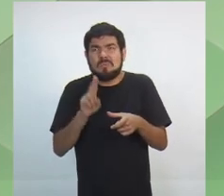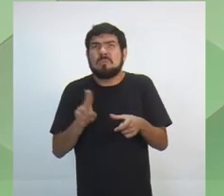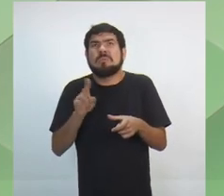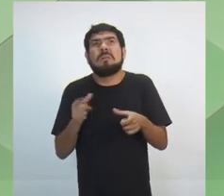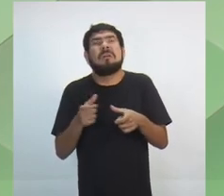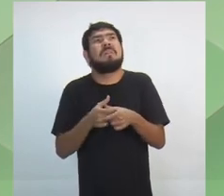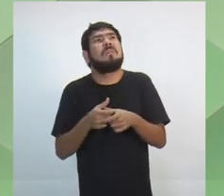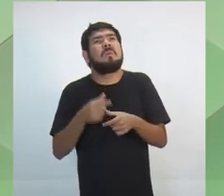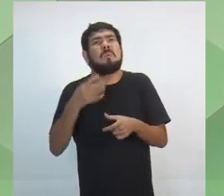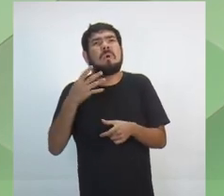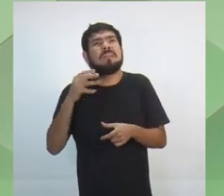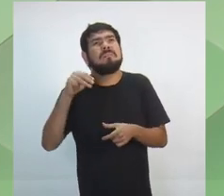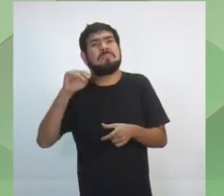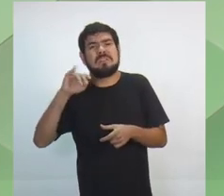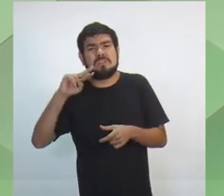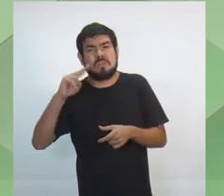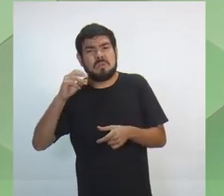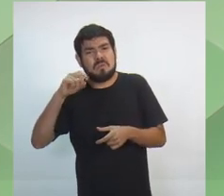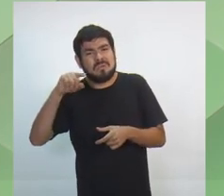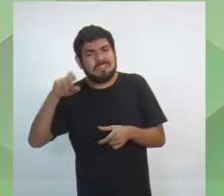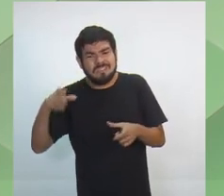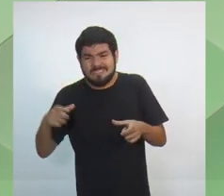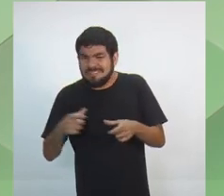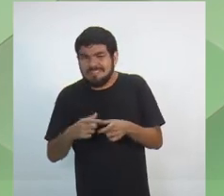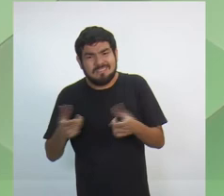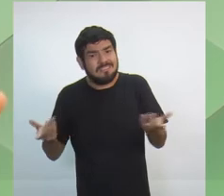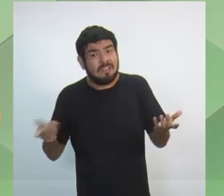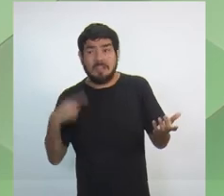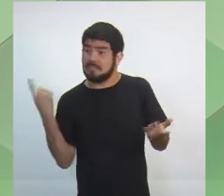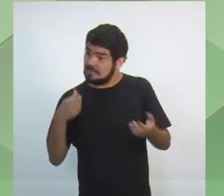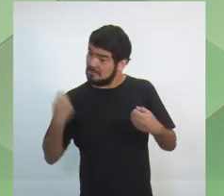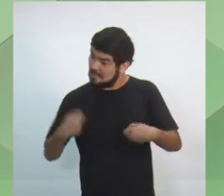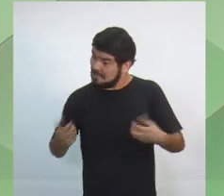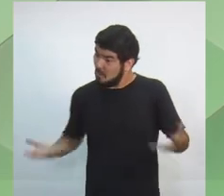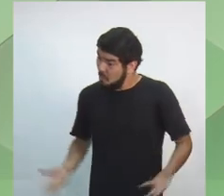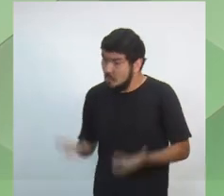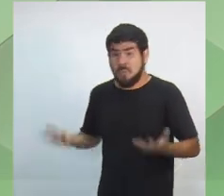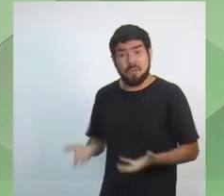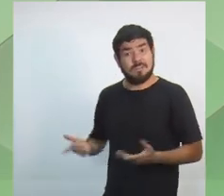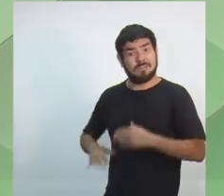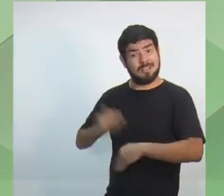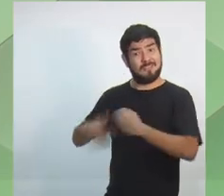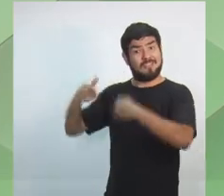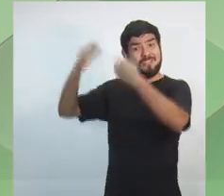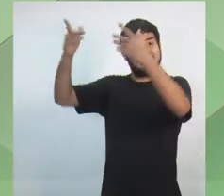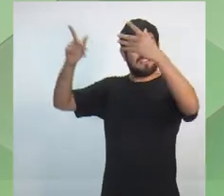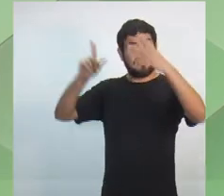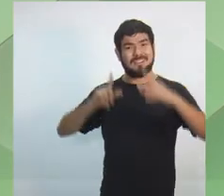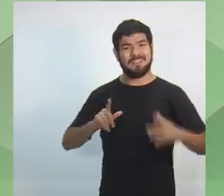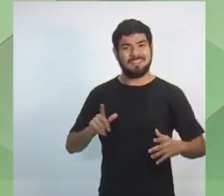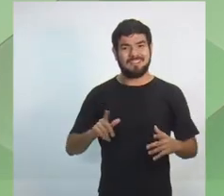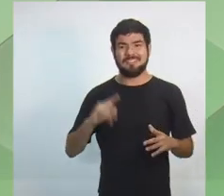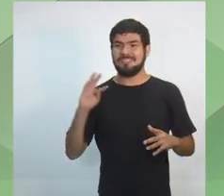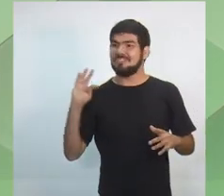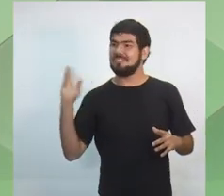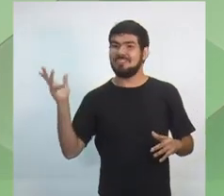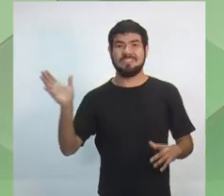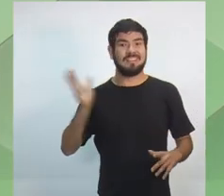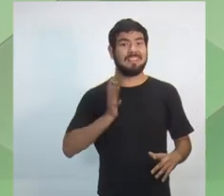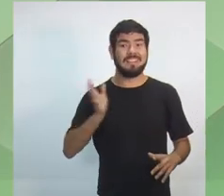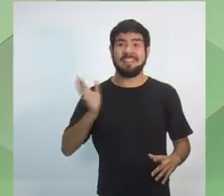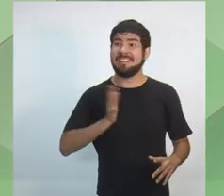utilizando 4 milhões de metros cúbicos. A gente precisa dar uma destinação para isso e fazer com que toda essa